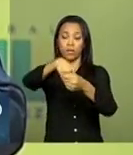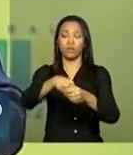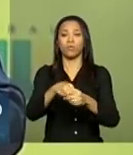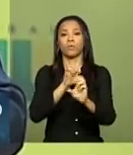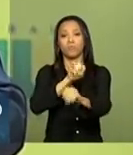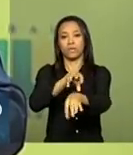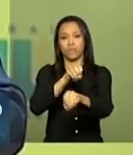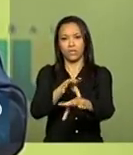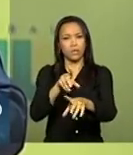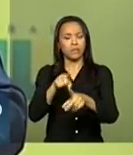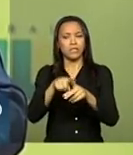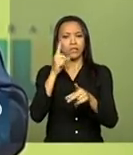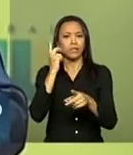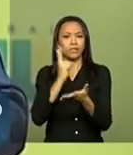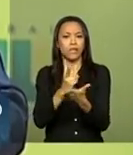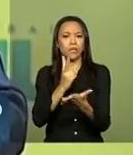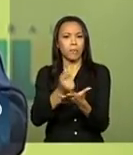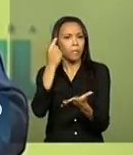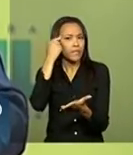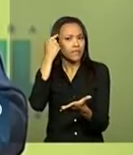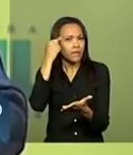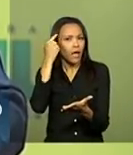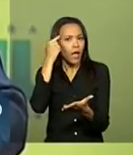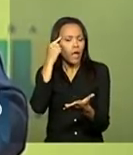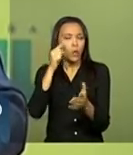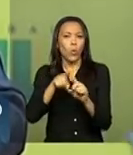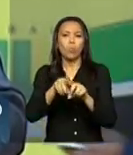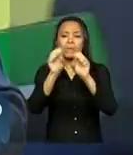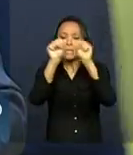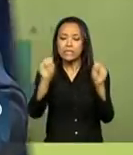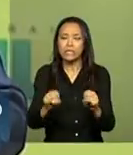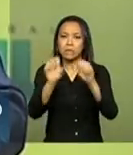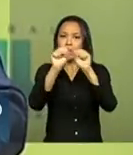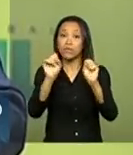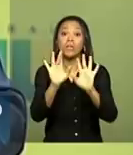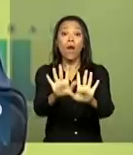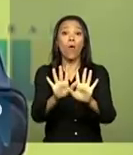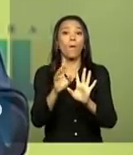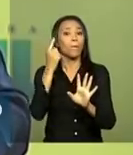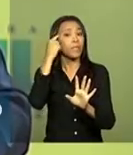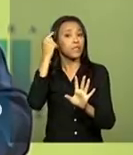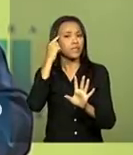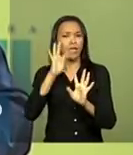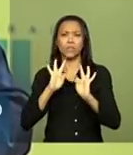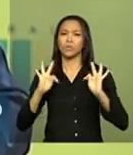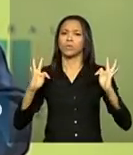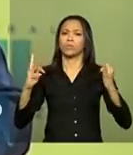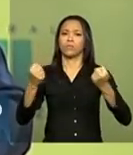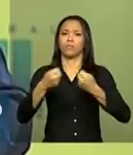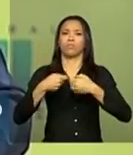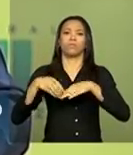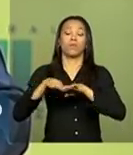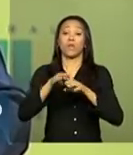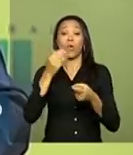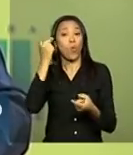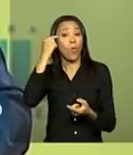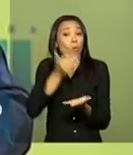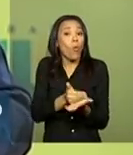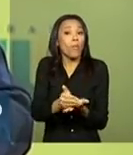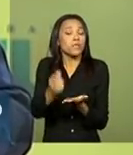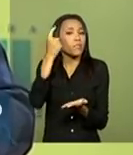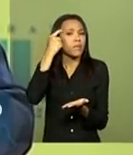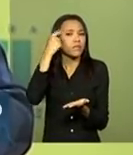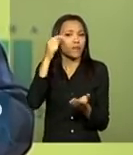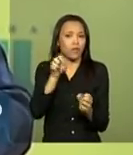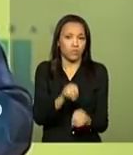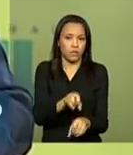esse conceito de visão sistêmica, que nós temos que pensar a educação como um todo, da creche à pós-graduação. Na educação infantil, no